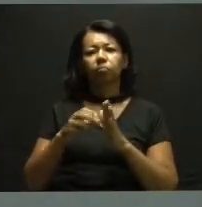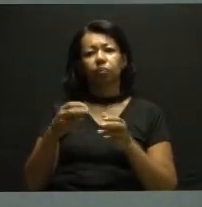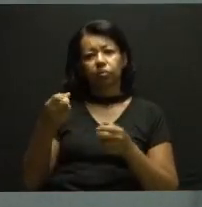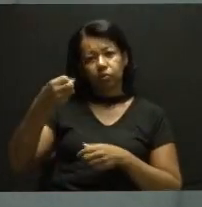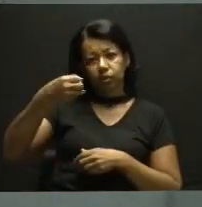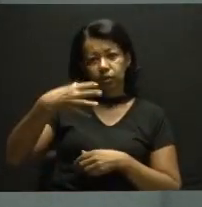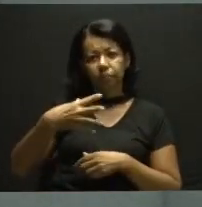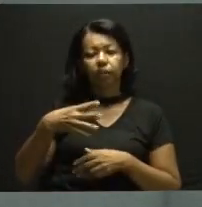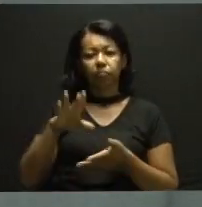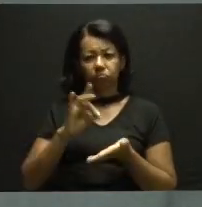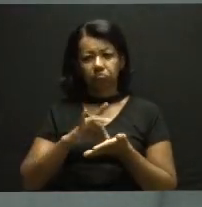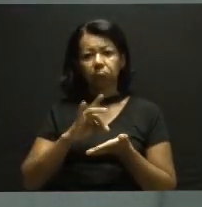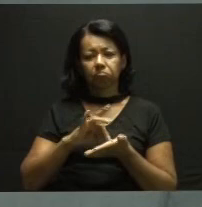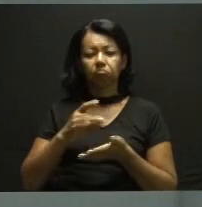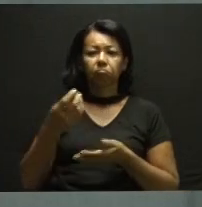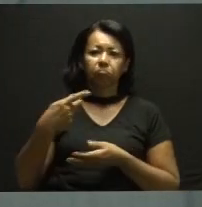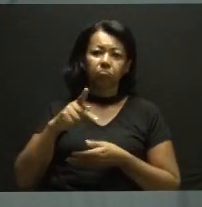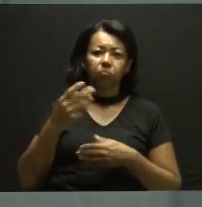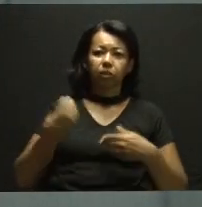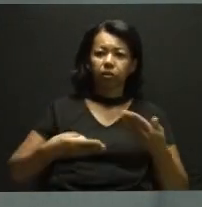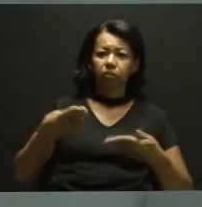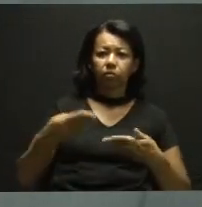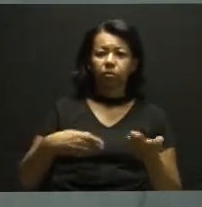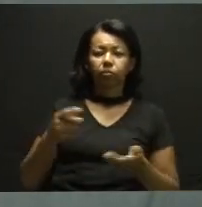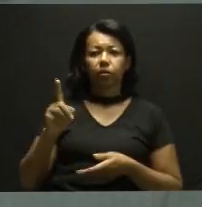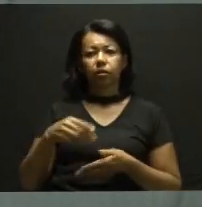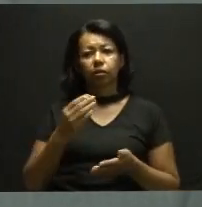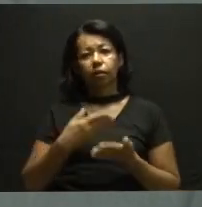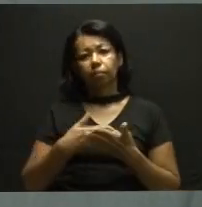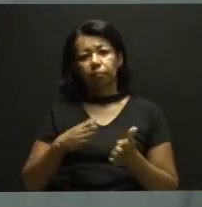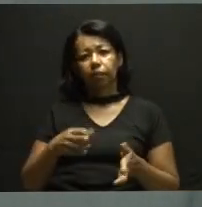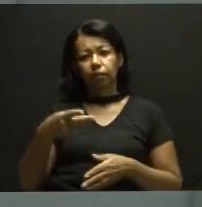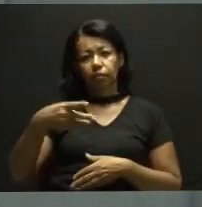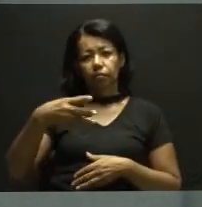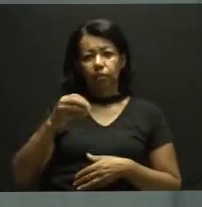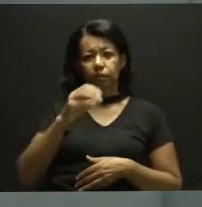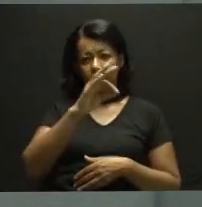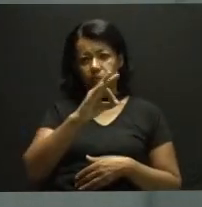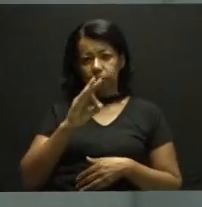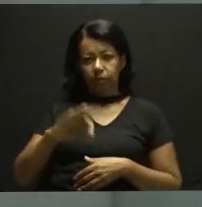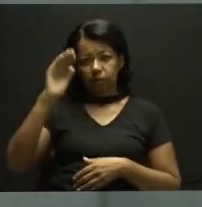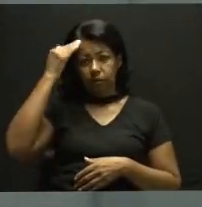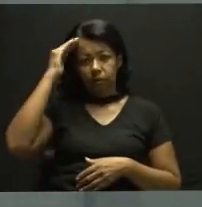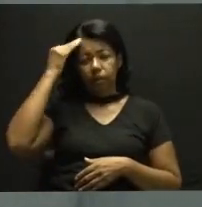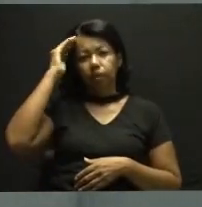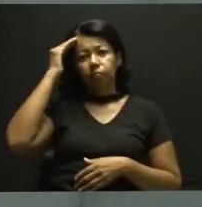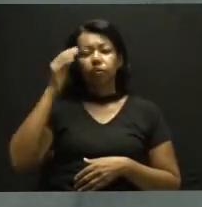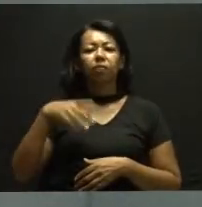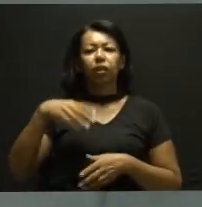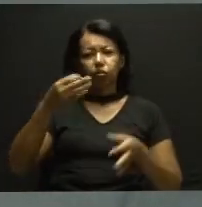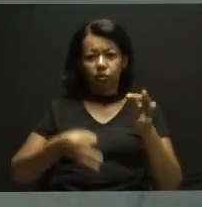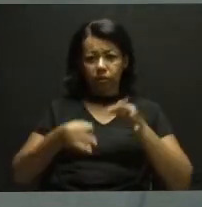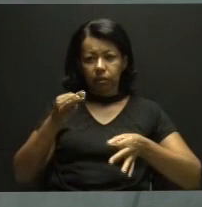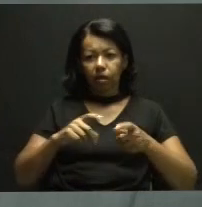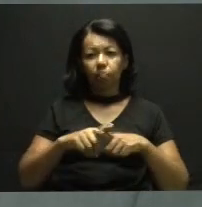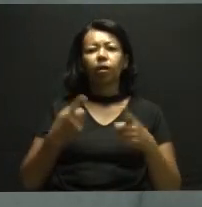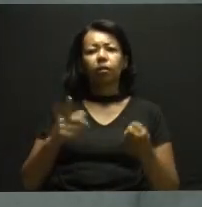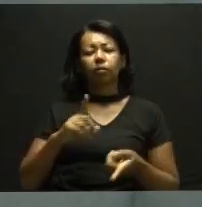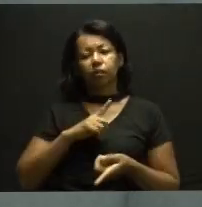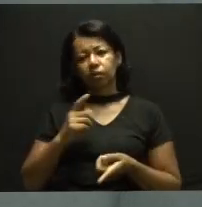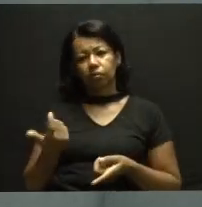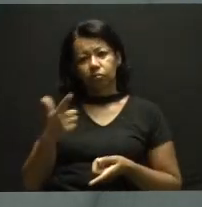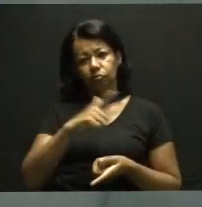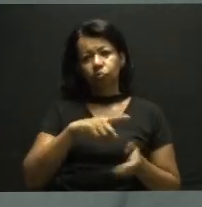quanto aos servidores públicos seja perda dos 30% entendemos que é uma decisão judicial mas porém tem mecanismos